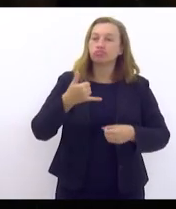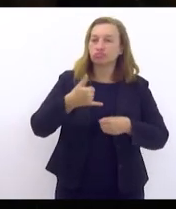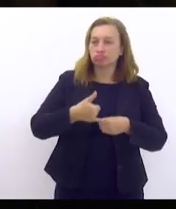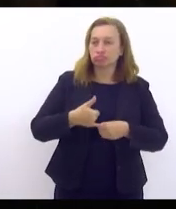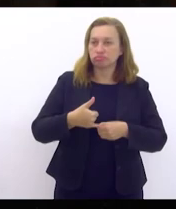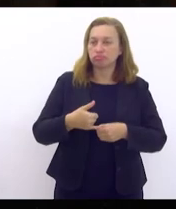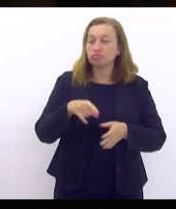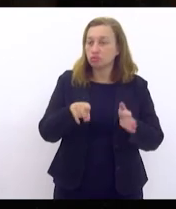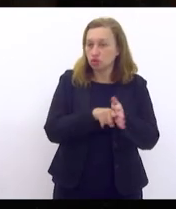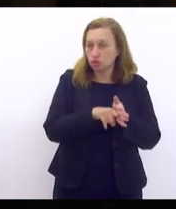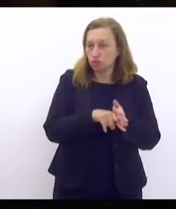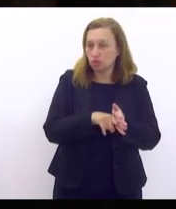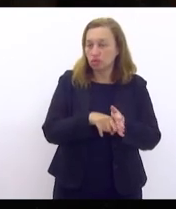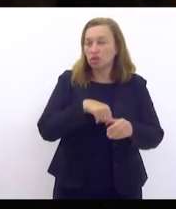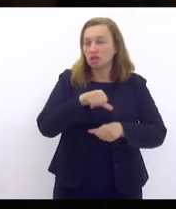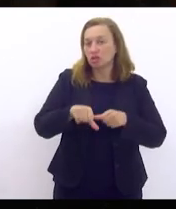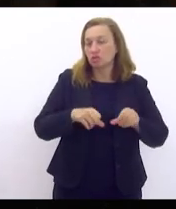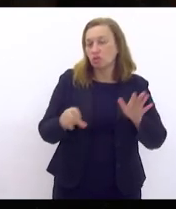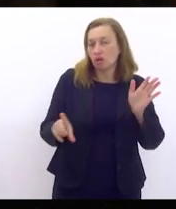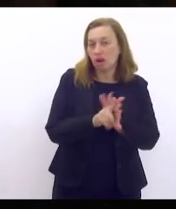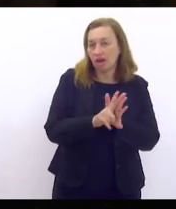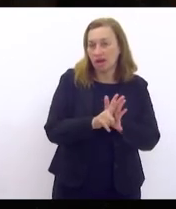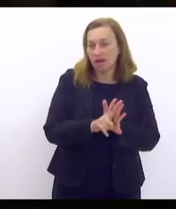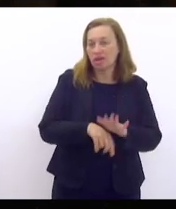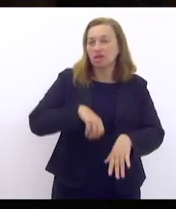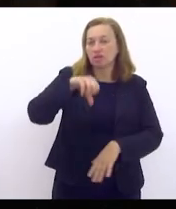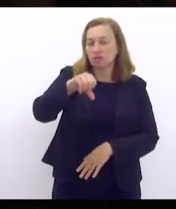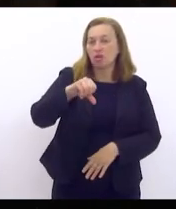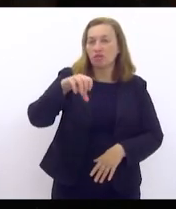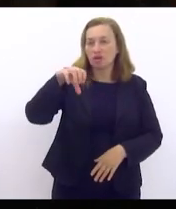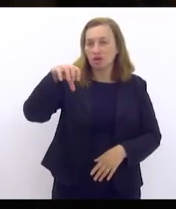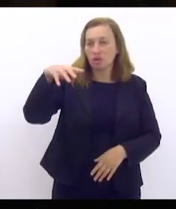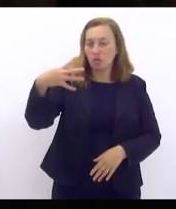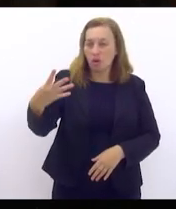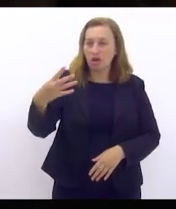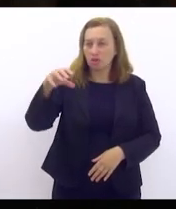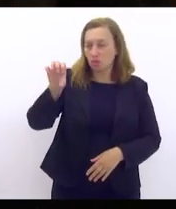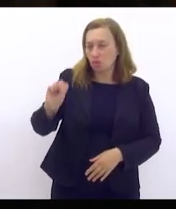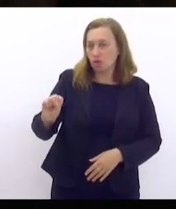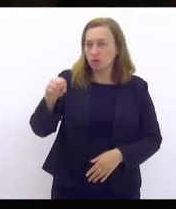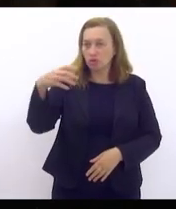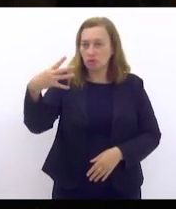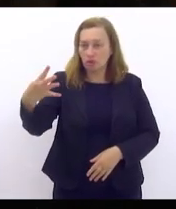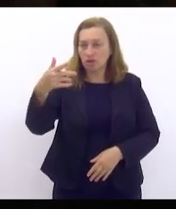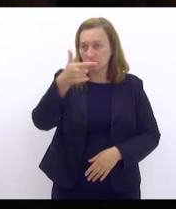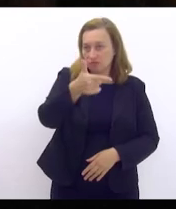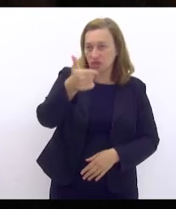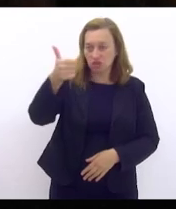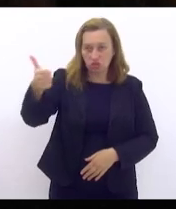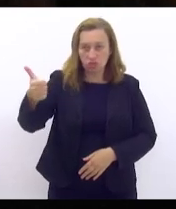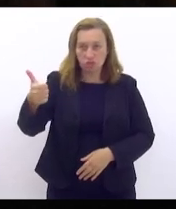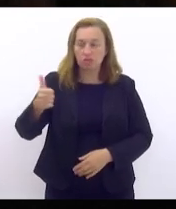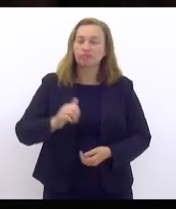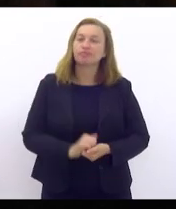desconto e virou lei é a lei 9484 de 21 inspirei-me